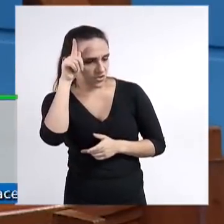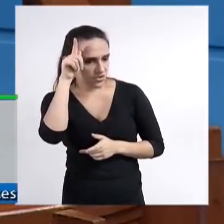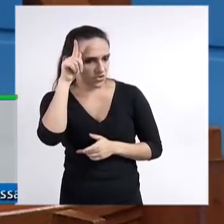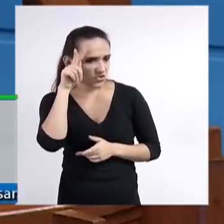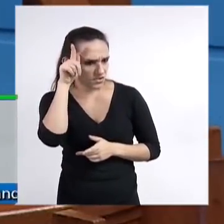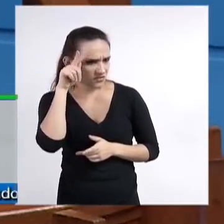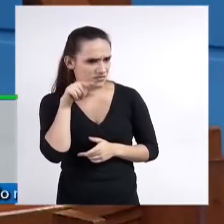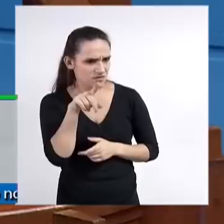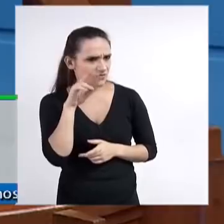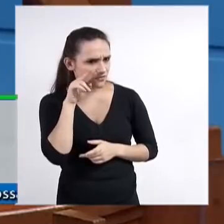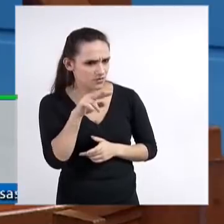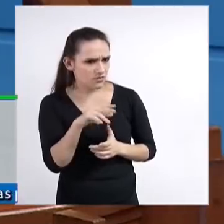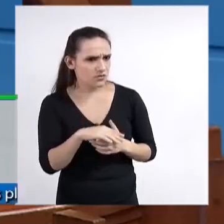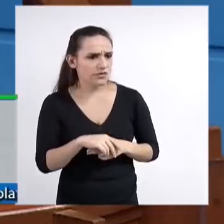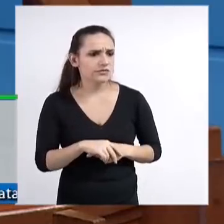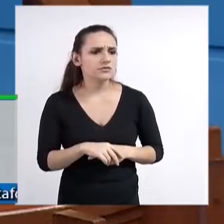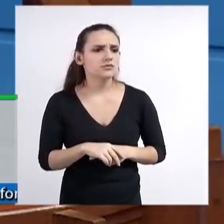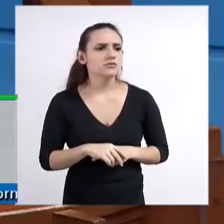é